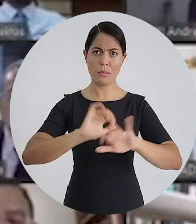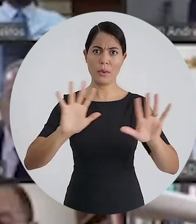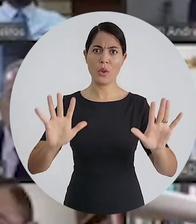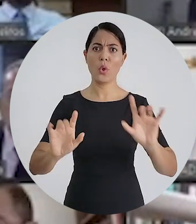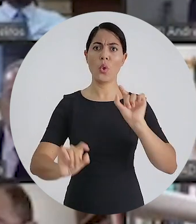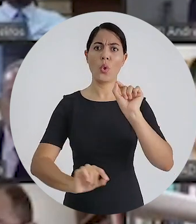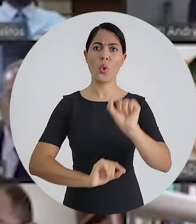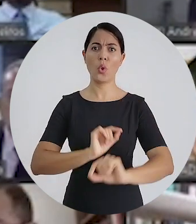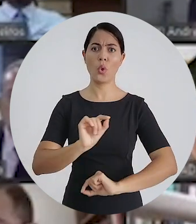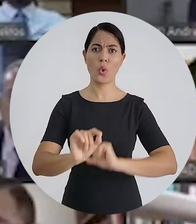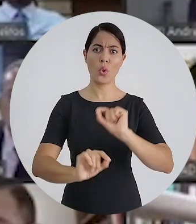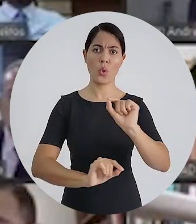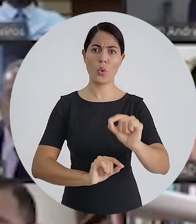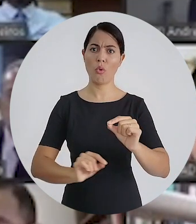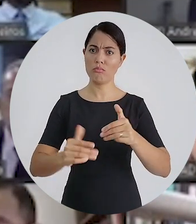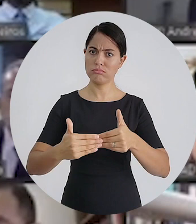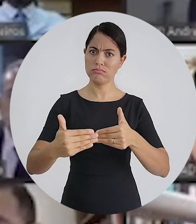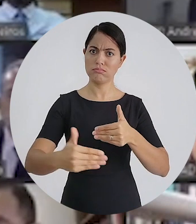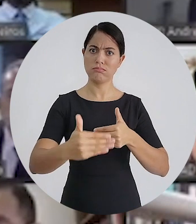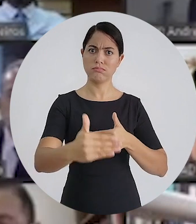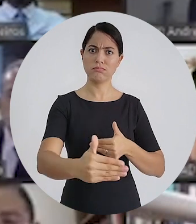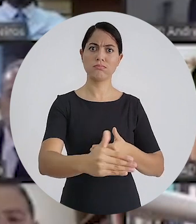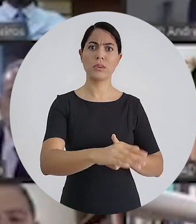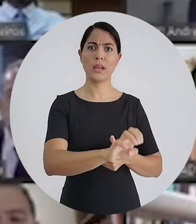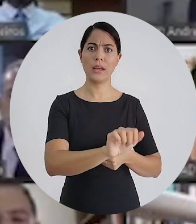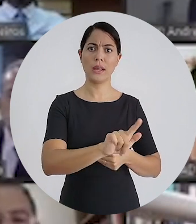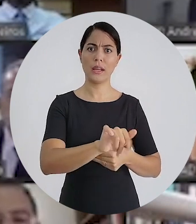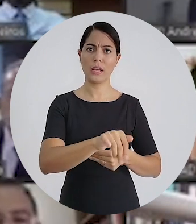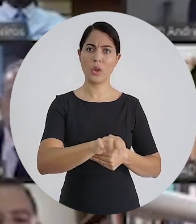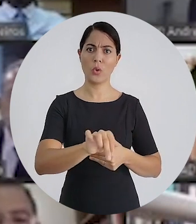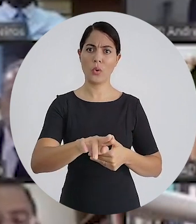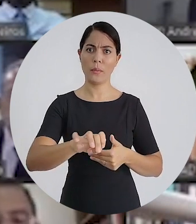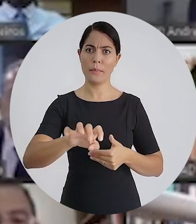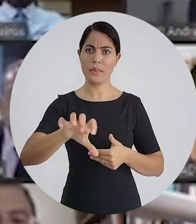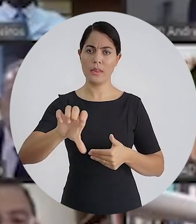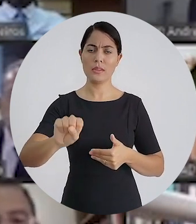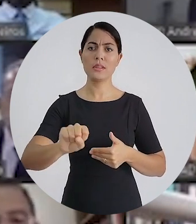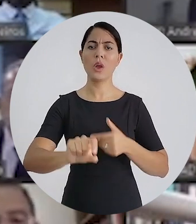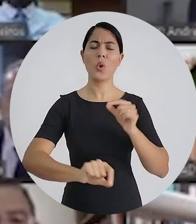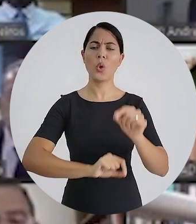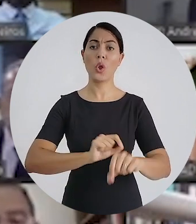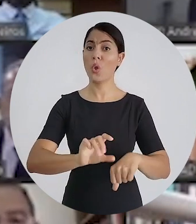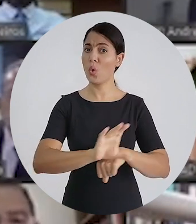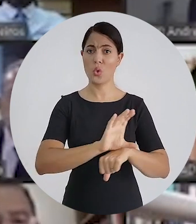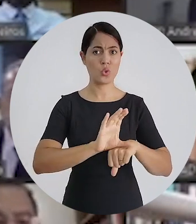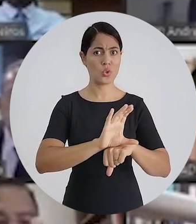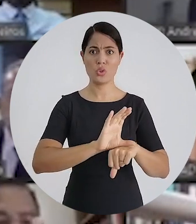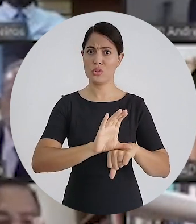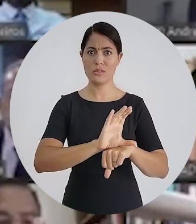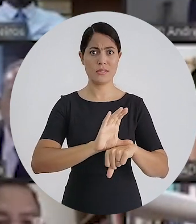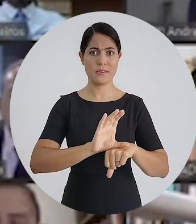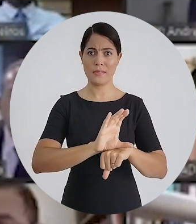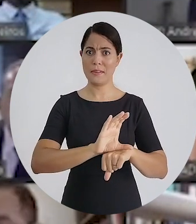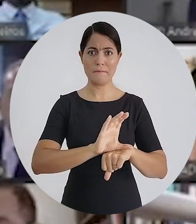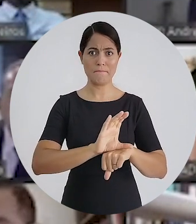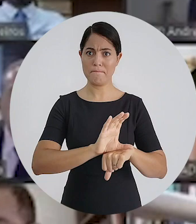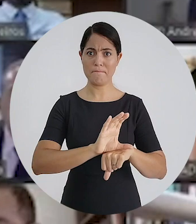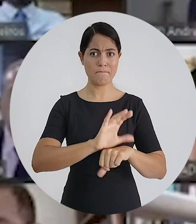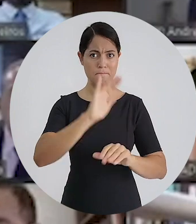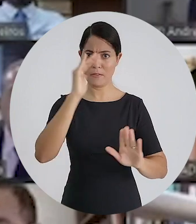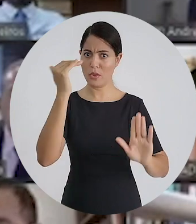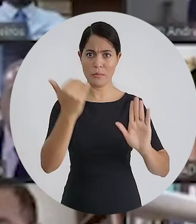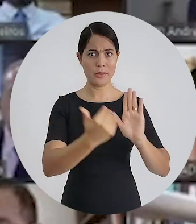imprimir os efeitos erga omnes a partir da declaração de inconstitucionalidade do